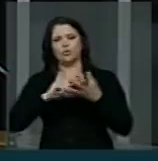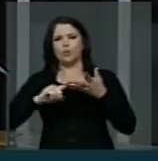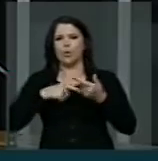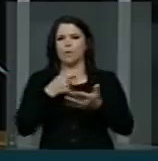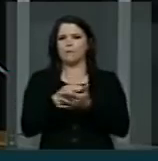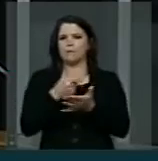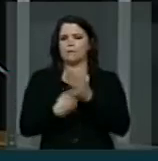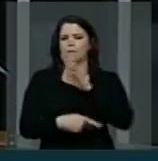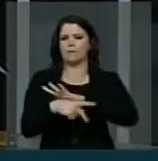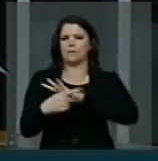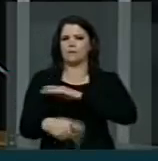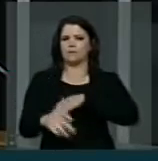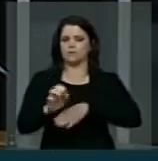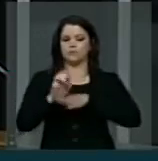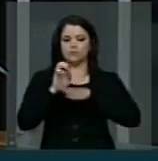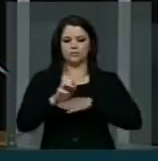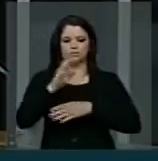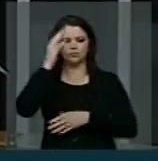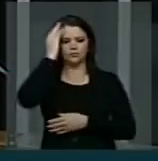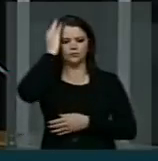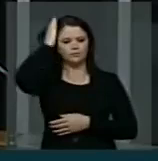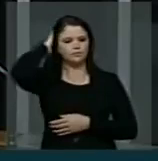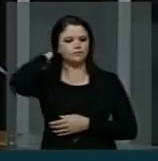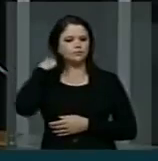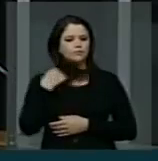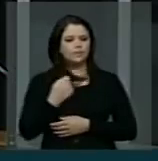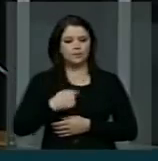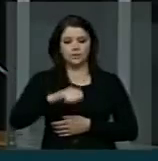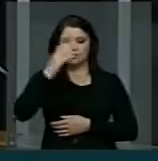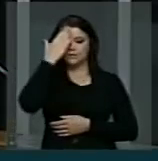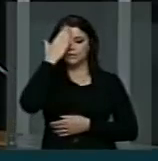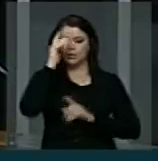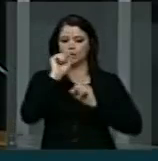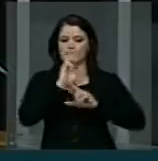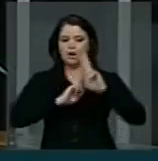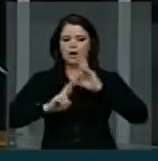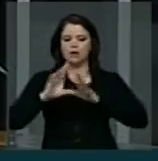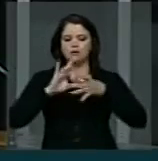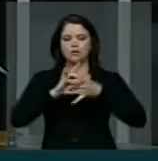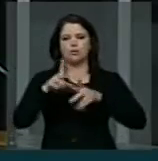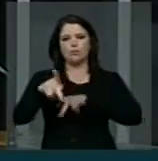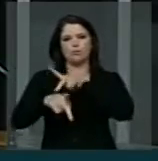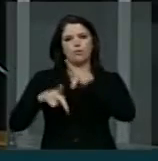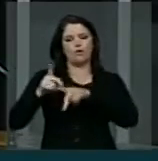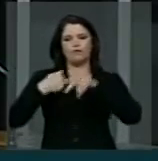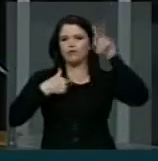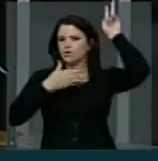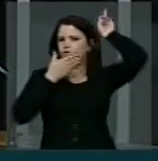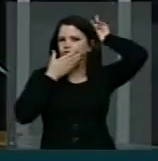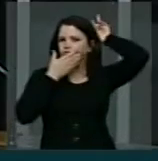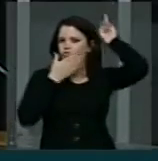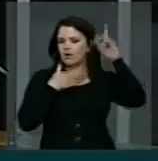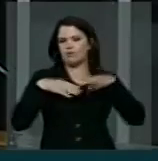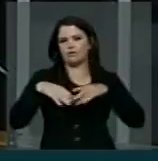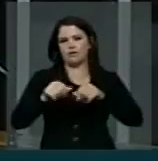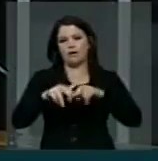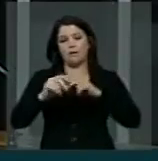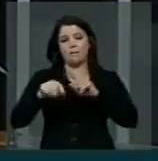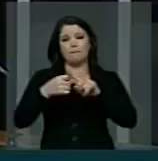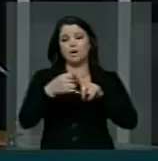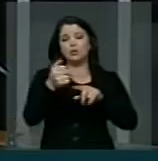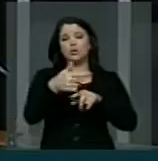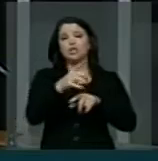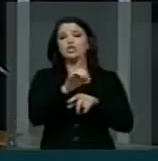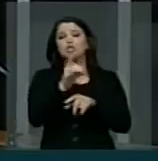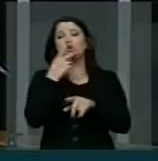Estado. É preciso reconhecer que a relação dos povos indígenas com a terra é muito mais que um